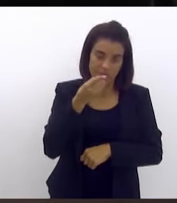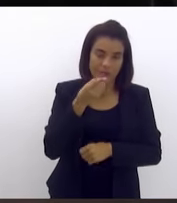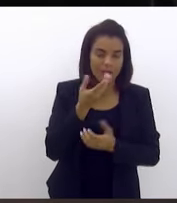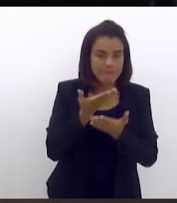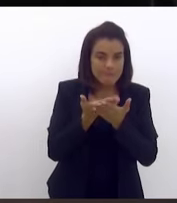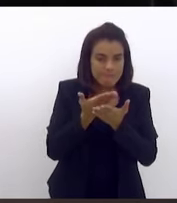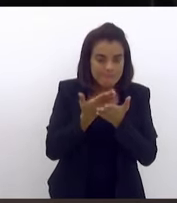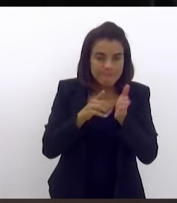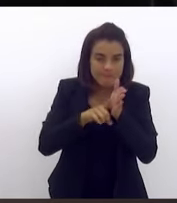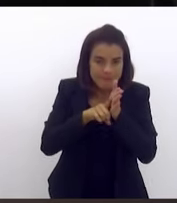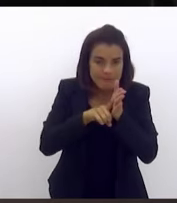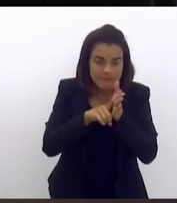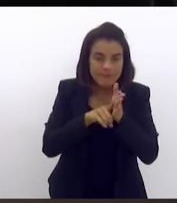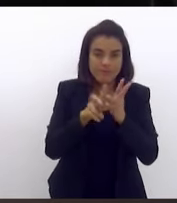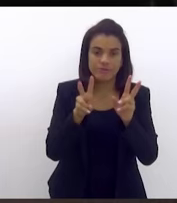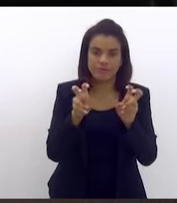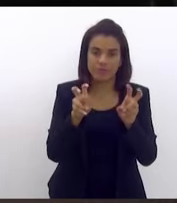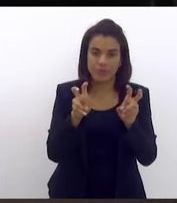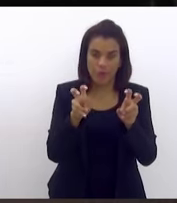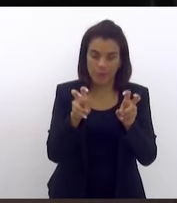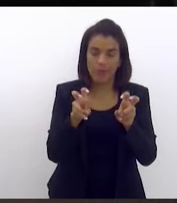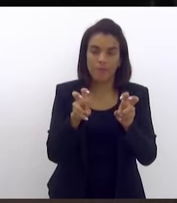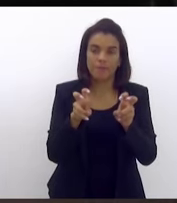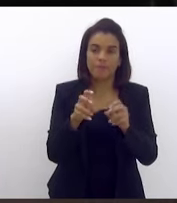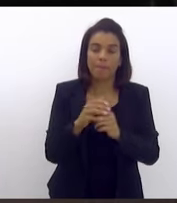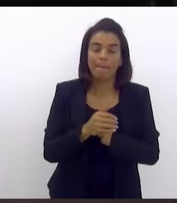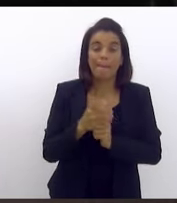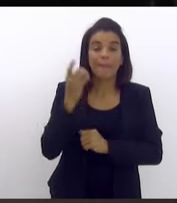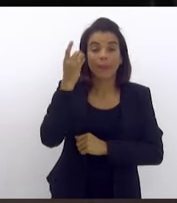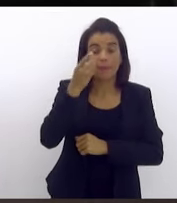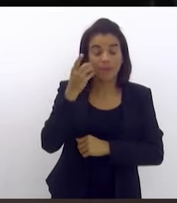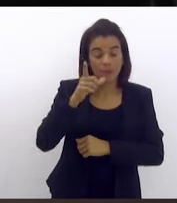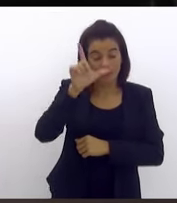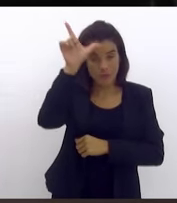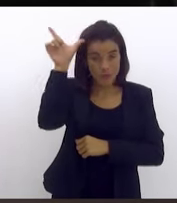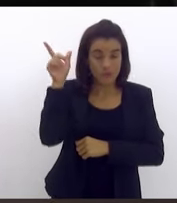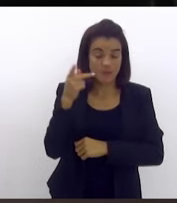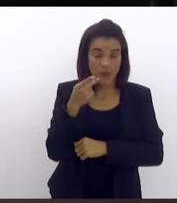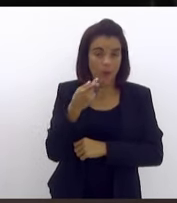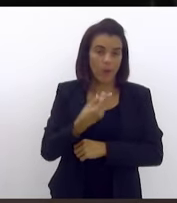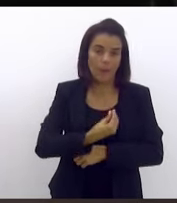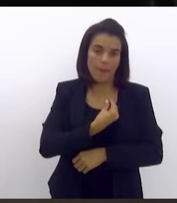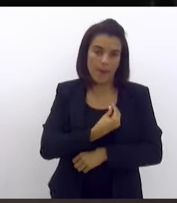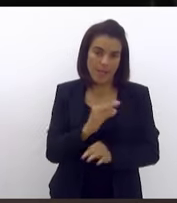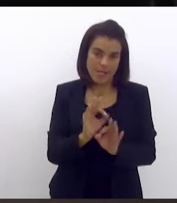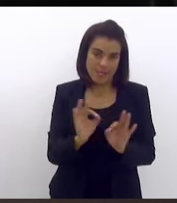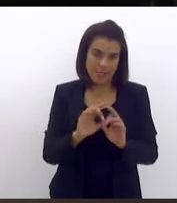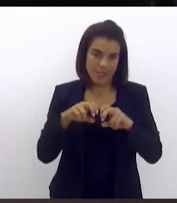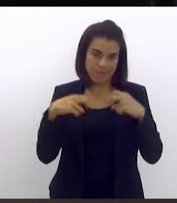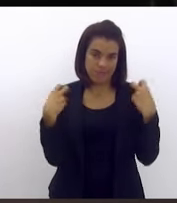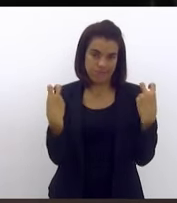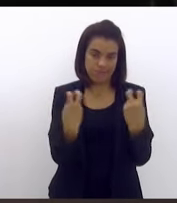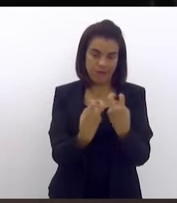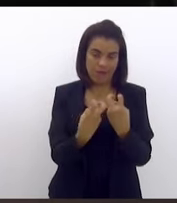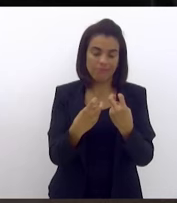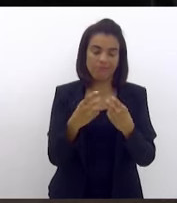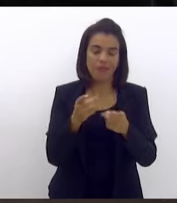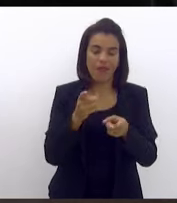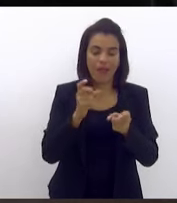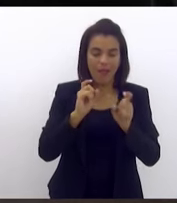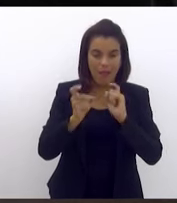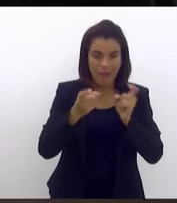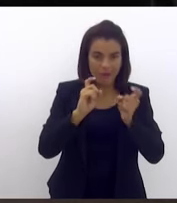matéria e pedir ao deputado Luiz Paulo, que já que não pôde estar presente, que estava numa outra comissão, da Comissão de Saneamento Ambiental, que a